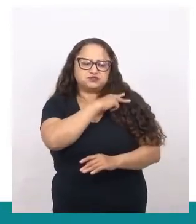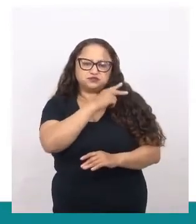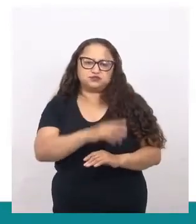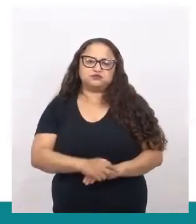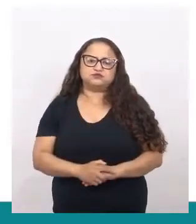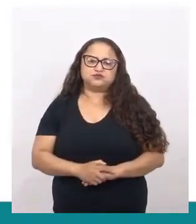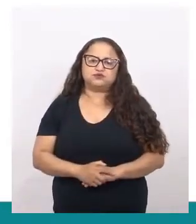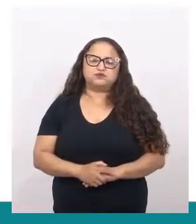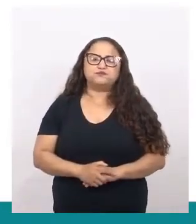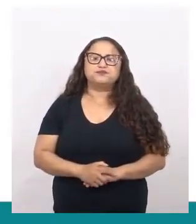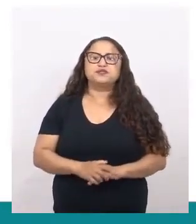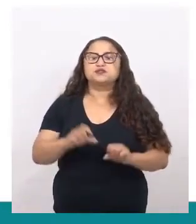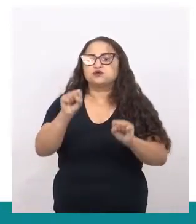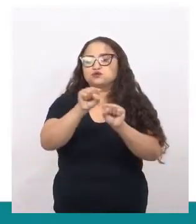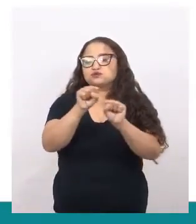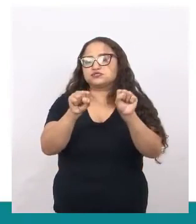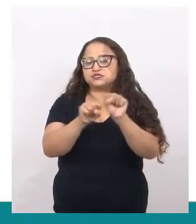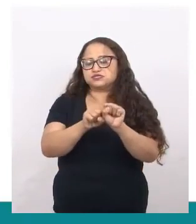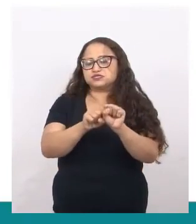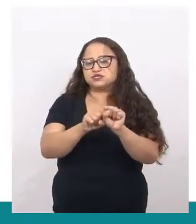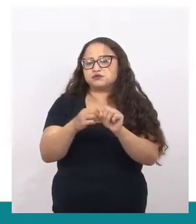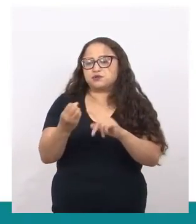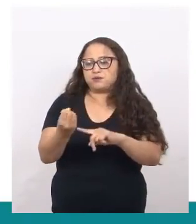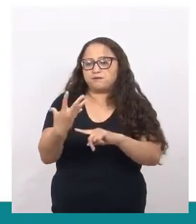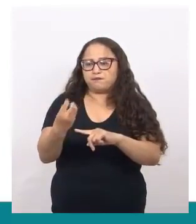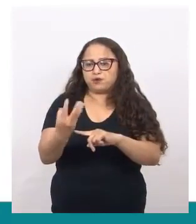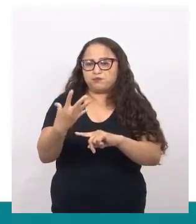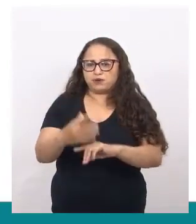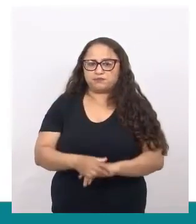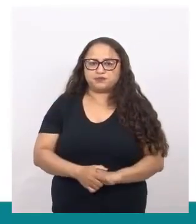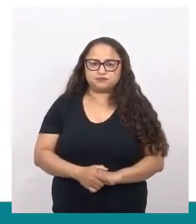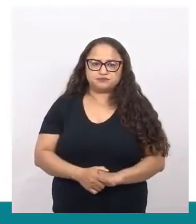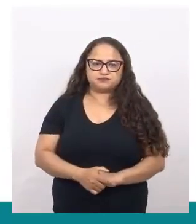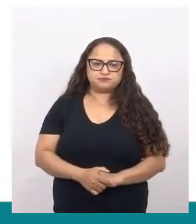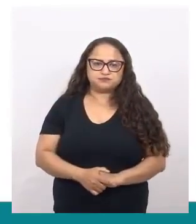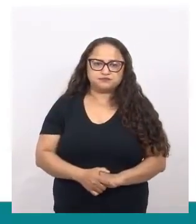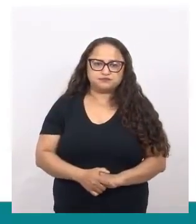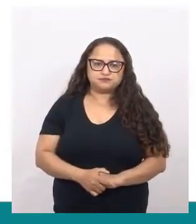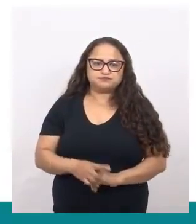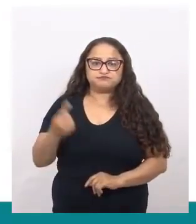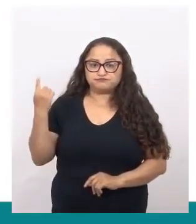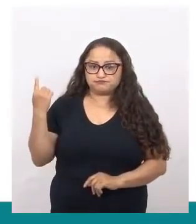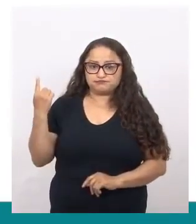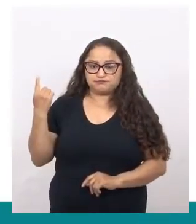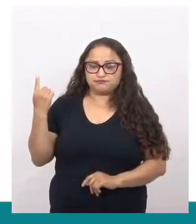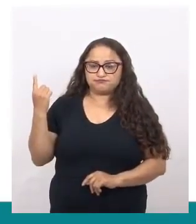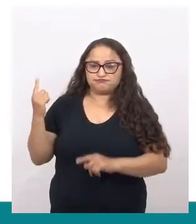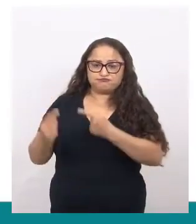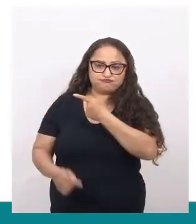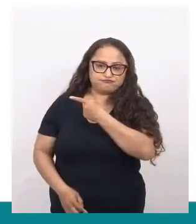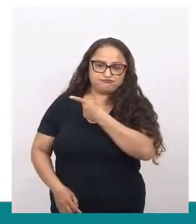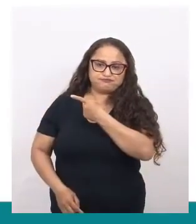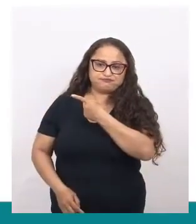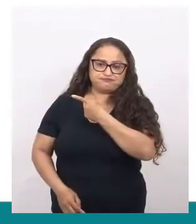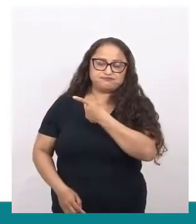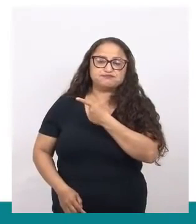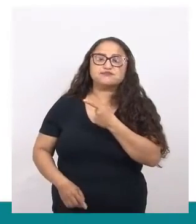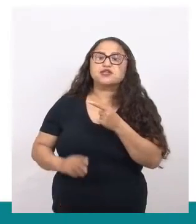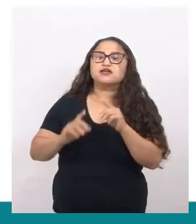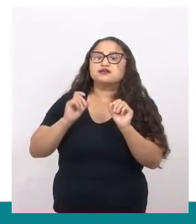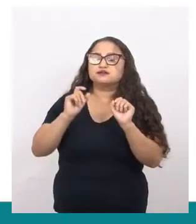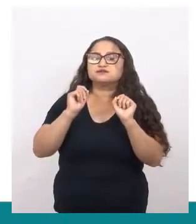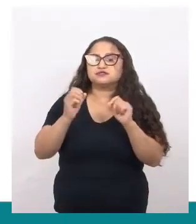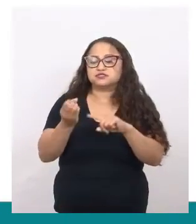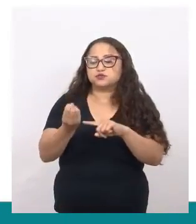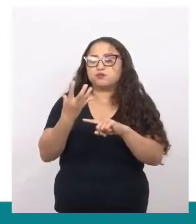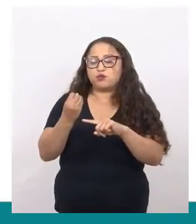semestre, o sistema vai gerar para ele um pop-up na tela. Pode passar. Esse pop-up aqui. O sistema vai gerar esse